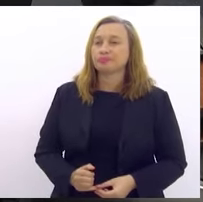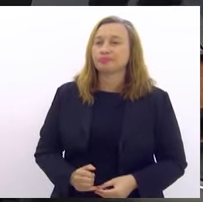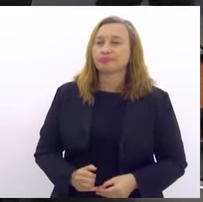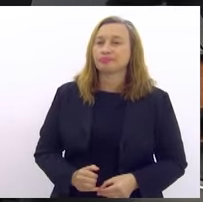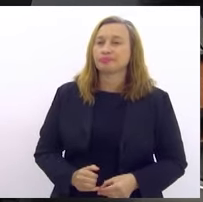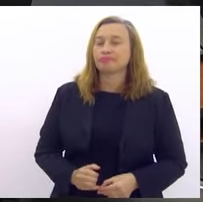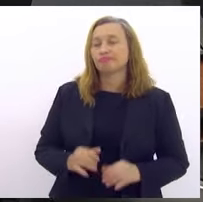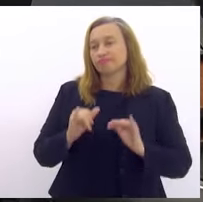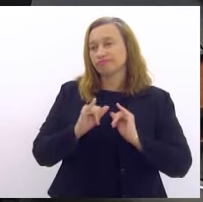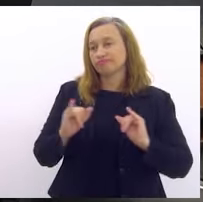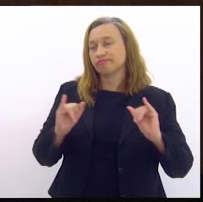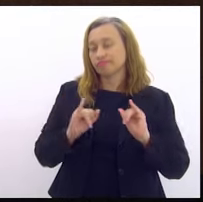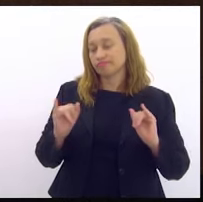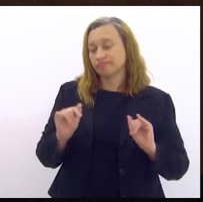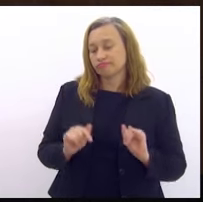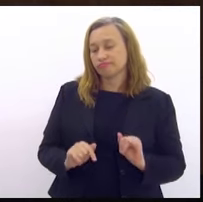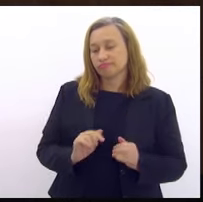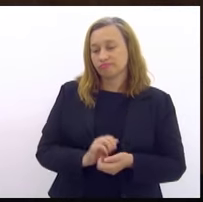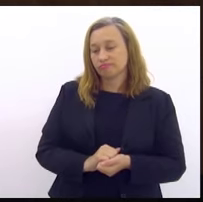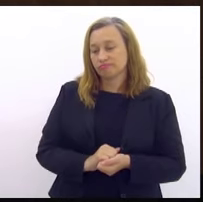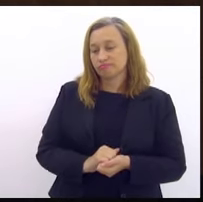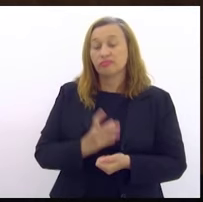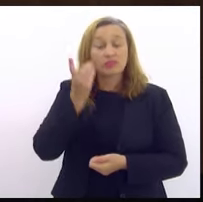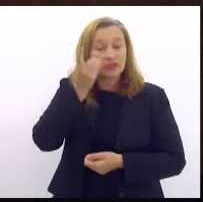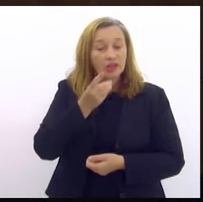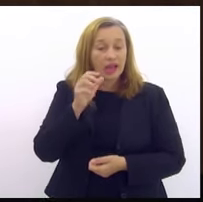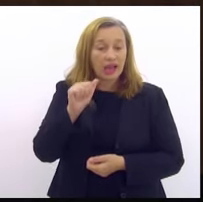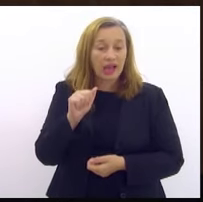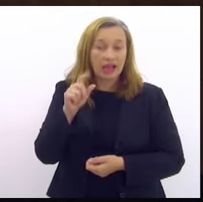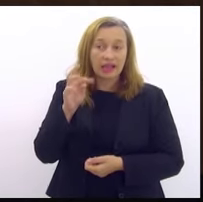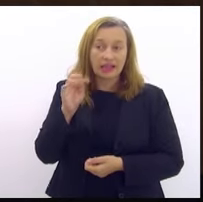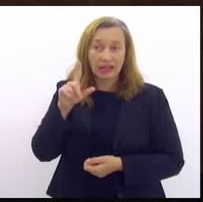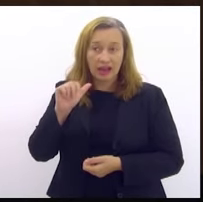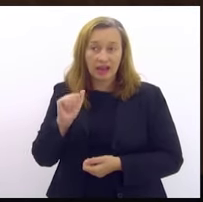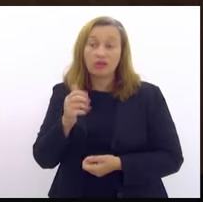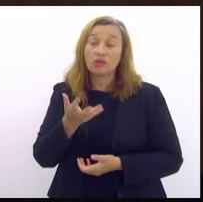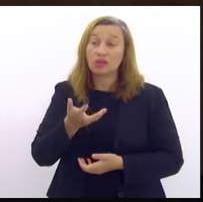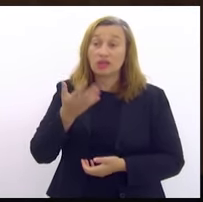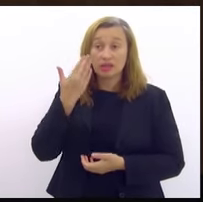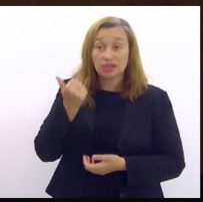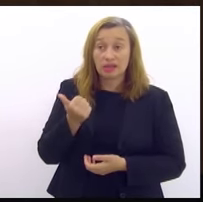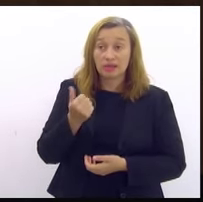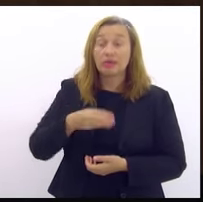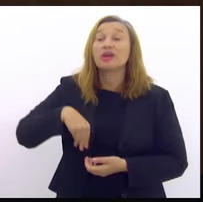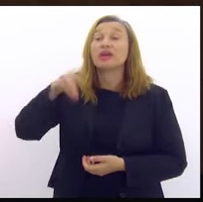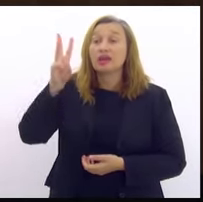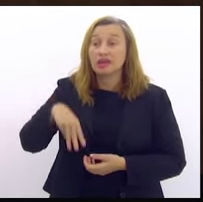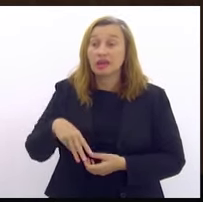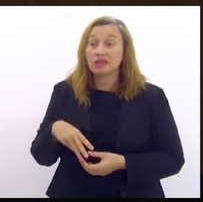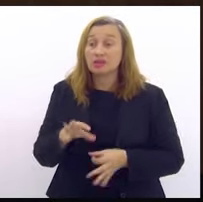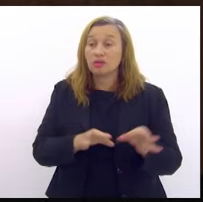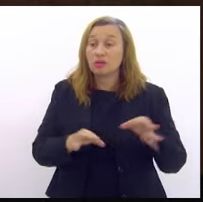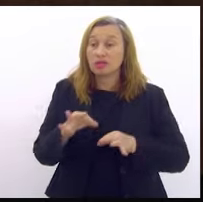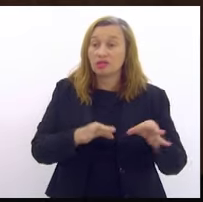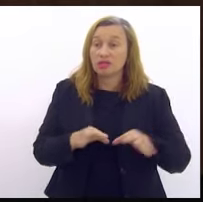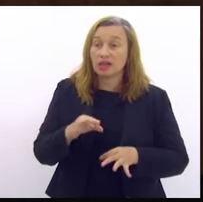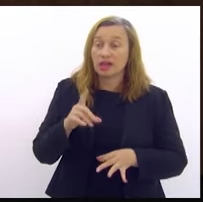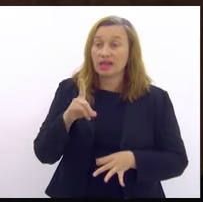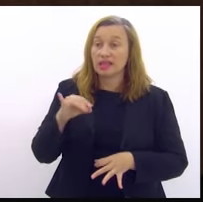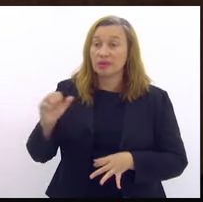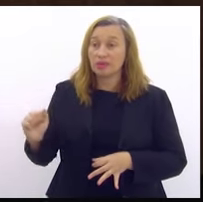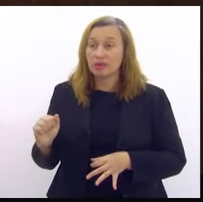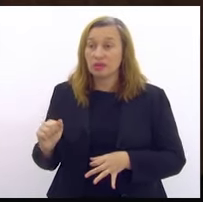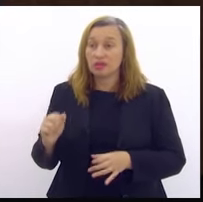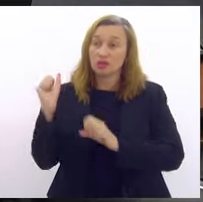com a notícia aqui que trouxe o deputado Átila Nunes, eu já queria saber quem são os organizadores da Academia de Jiu-Jitsu, que eu vou dar medalha Tiradentes para